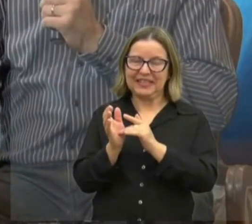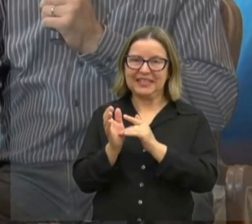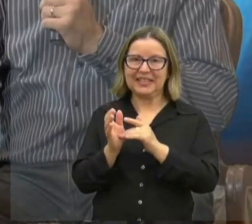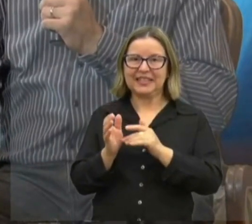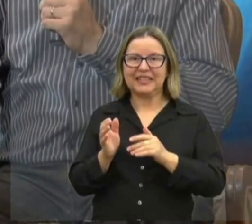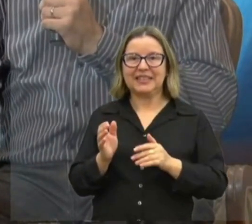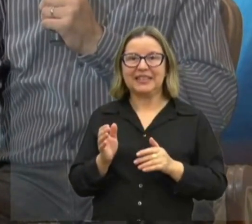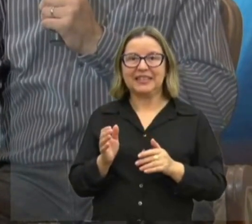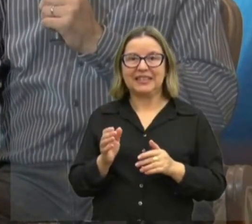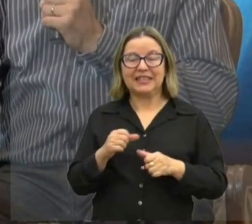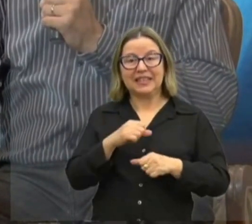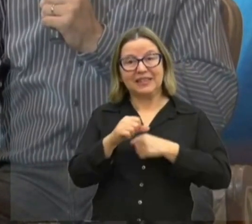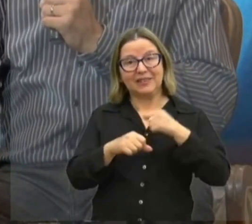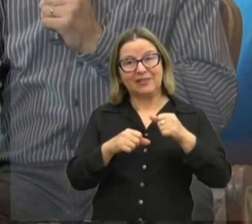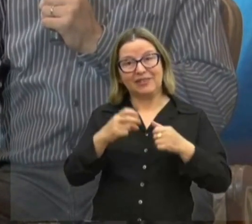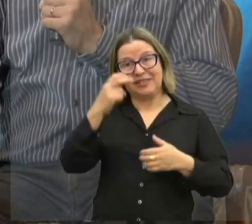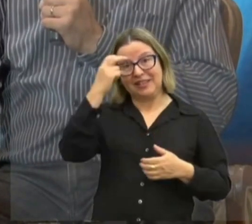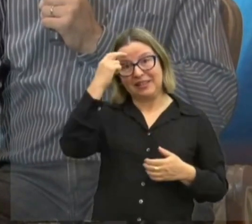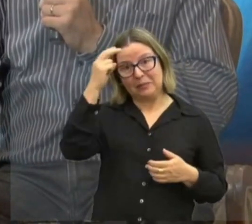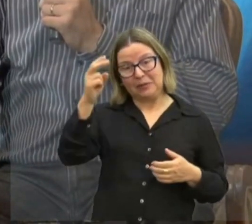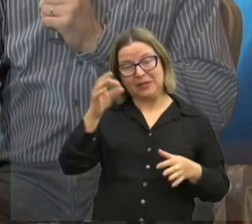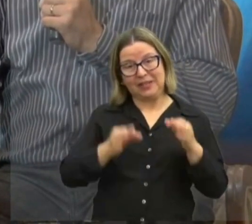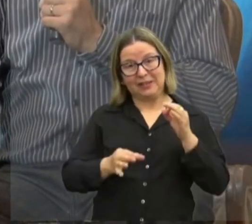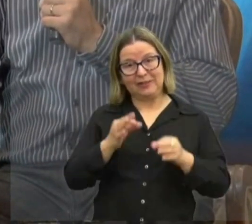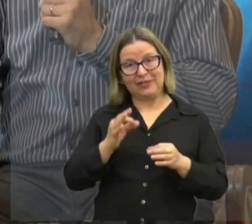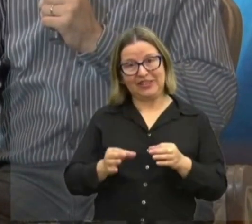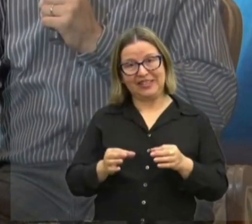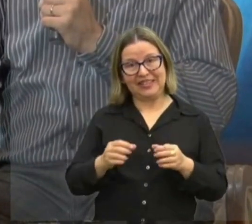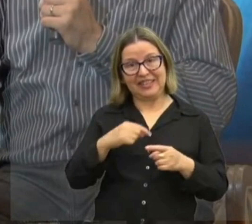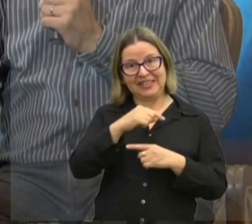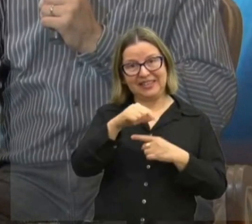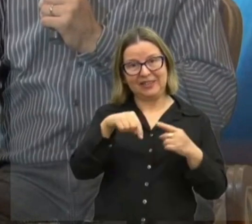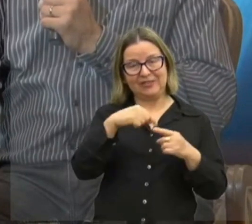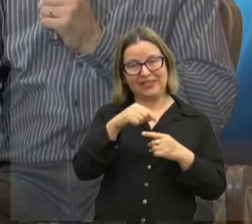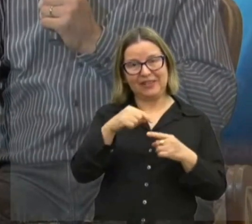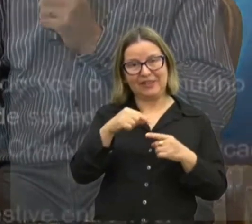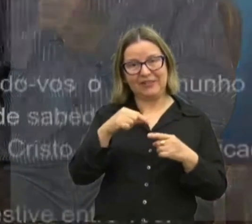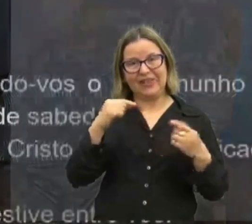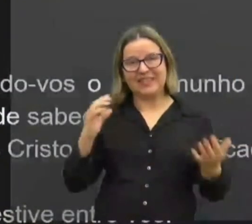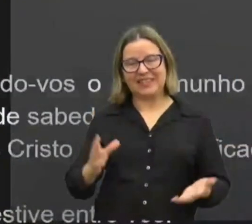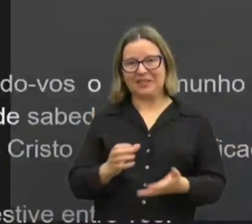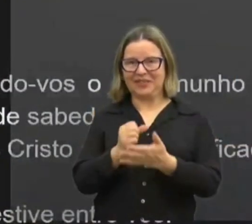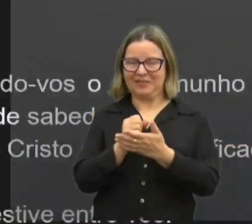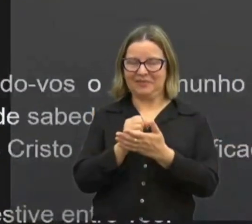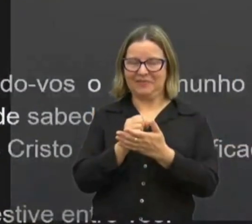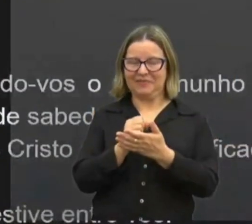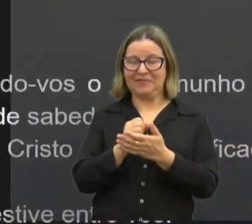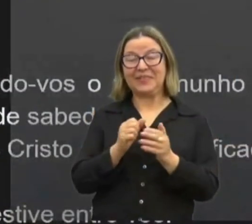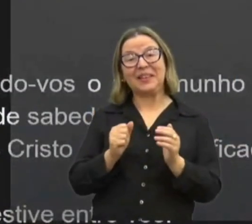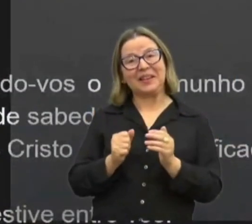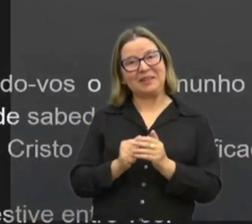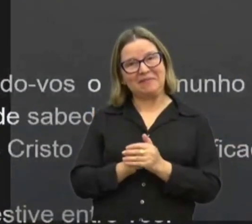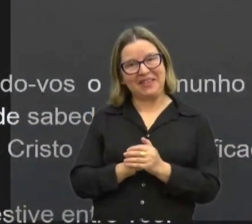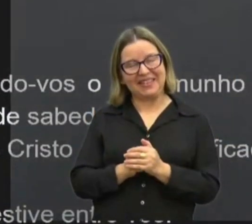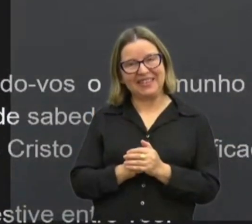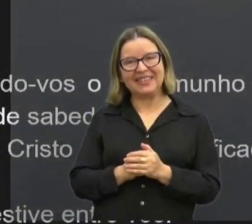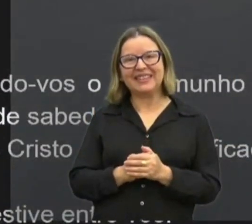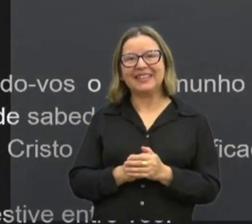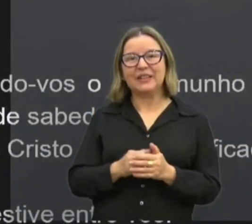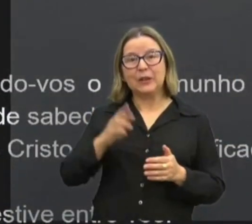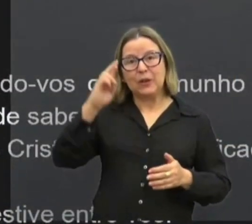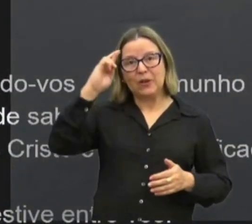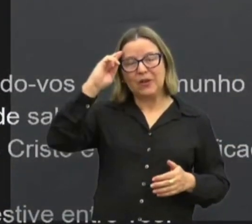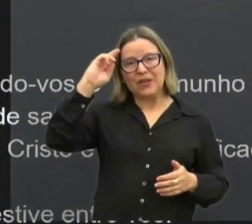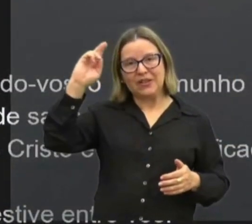Deus sabedoria e justiça e santificação e redenção. Amém. O Senhor foi